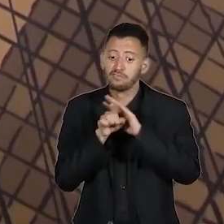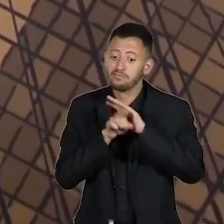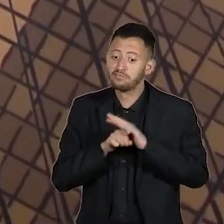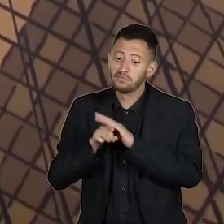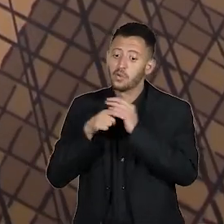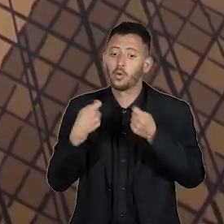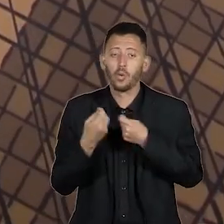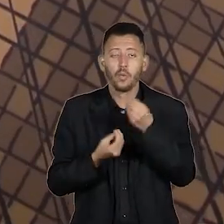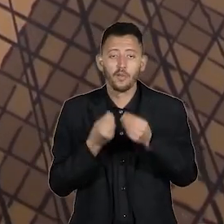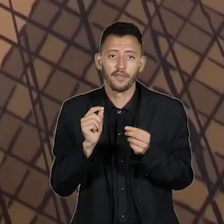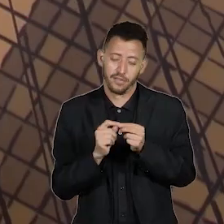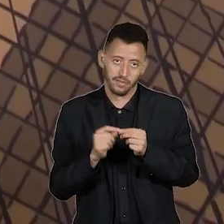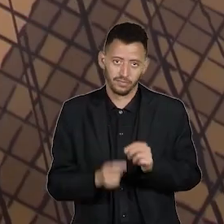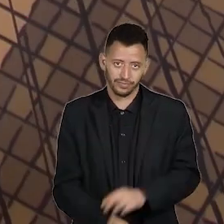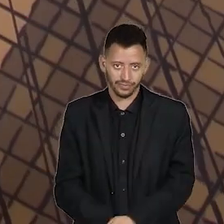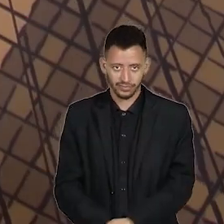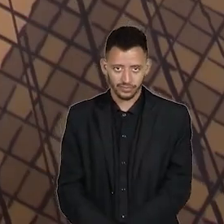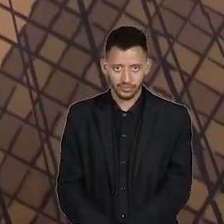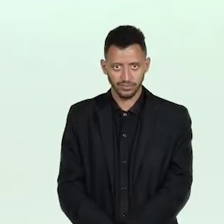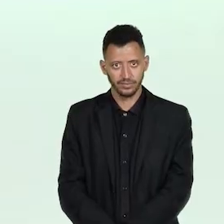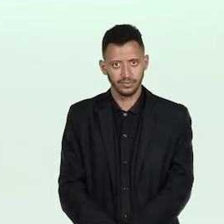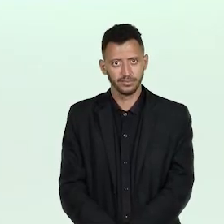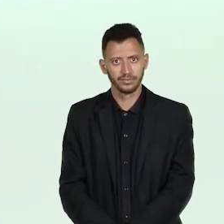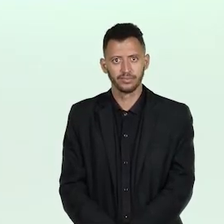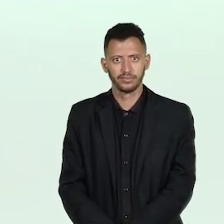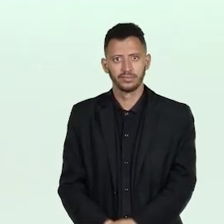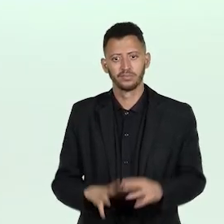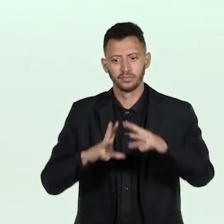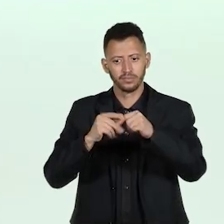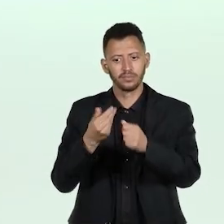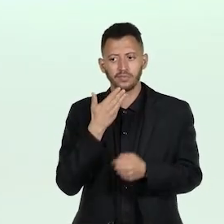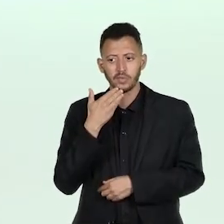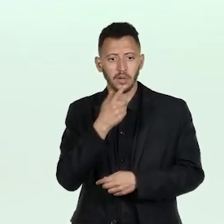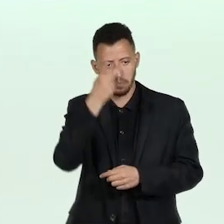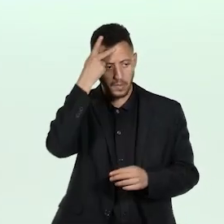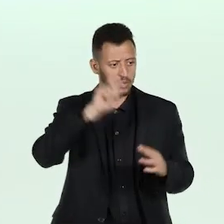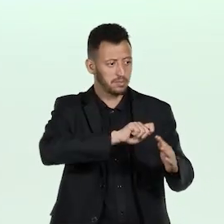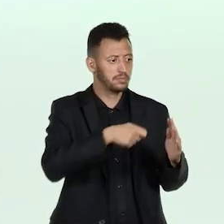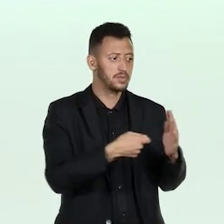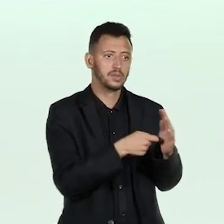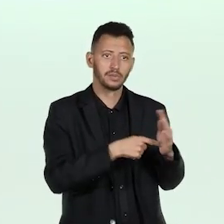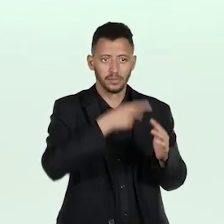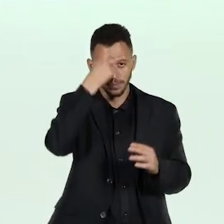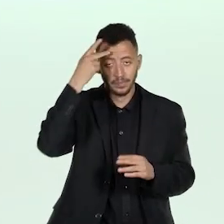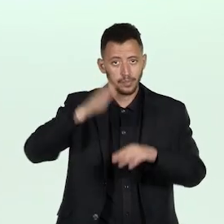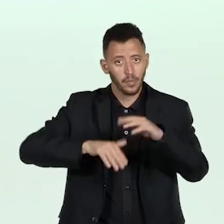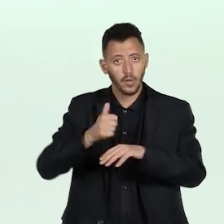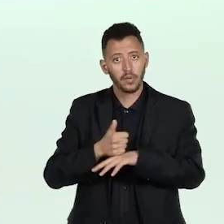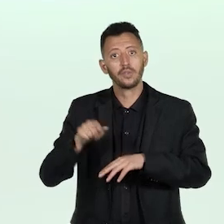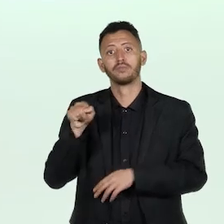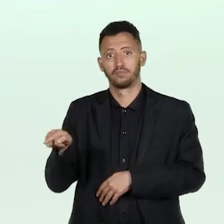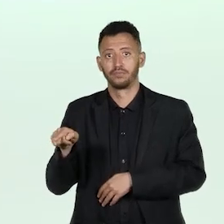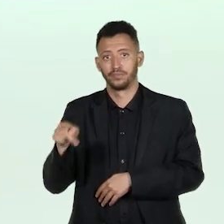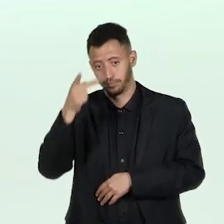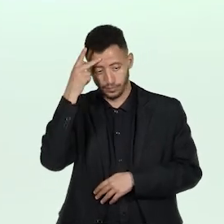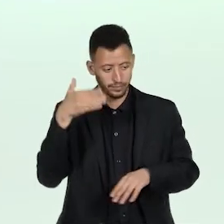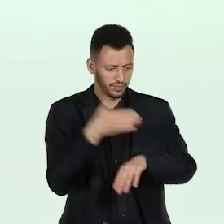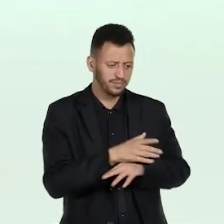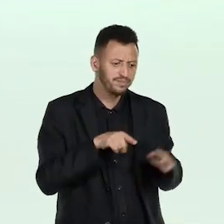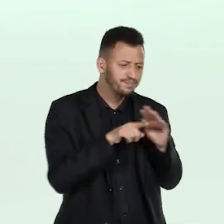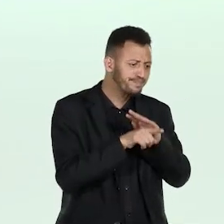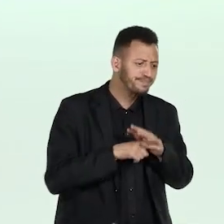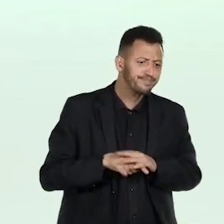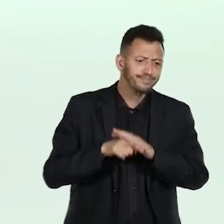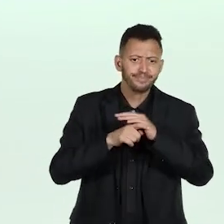por uma fiscalização. Como que é feito isso? Essas fiscalizações são feitas, então, a partir dessas denúncias, onde a Inspeção do Trabalho